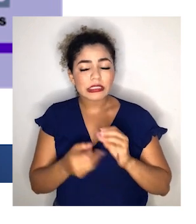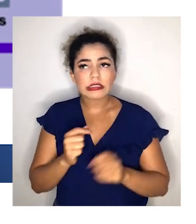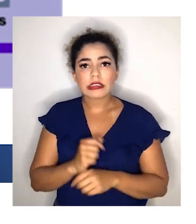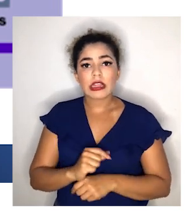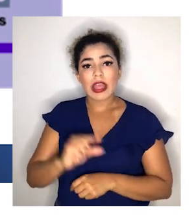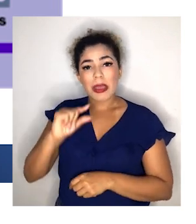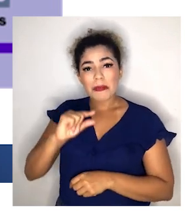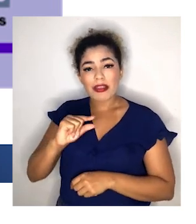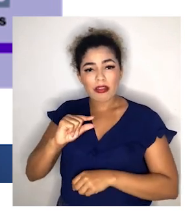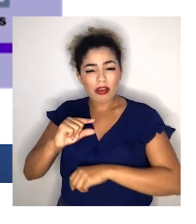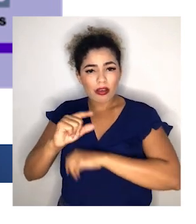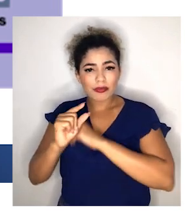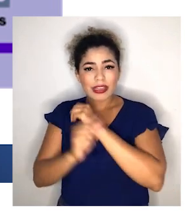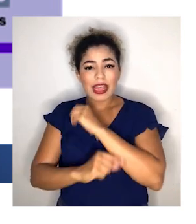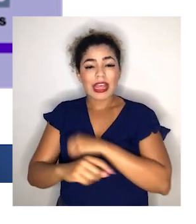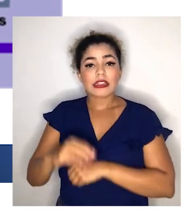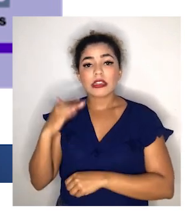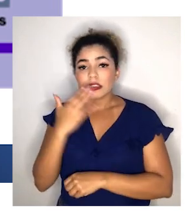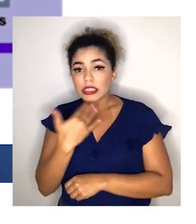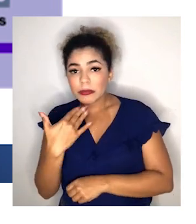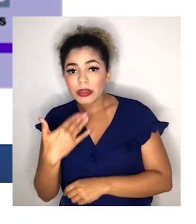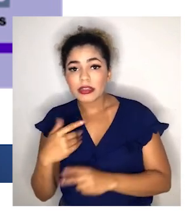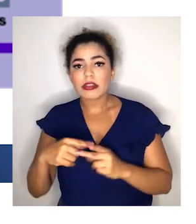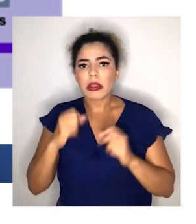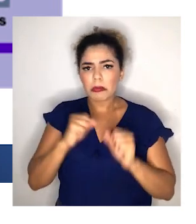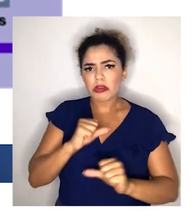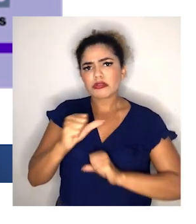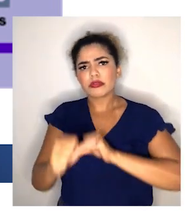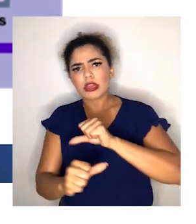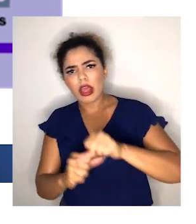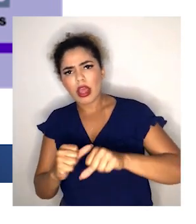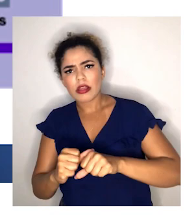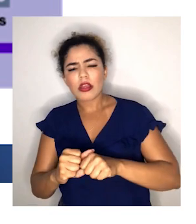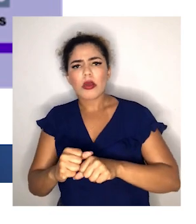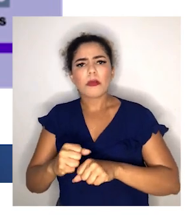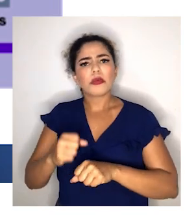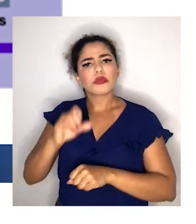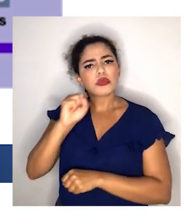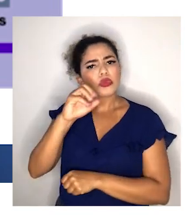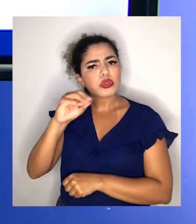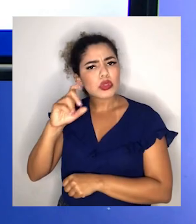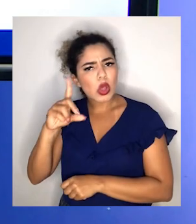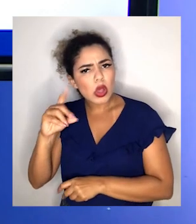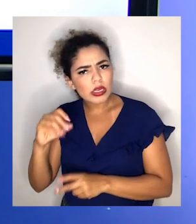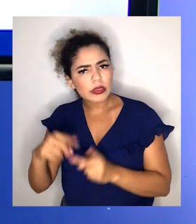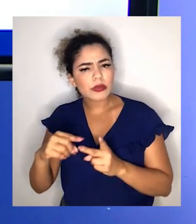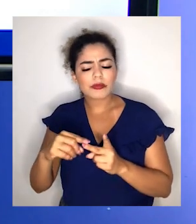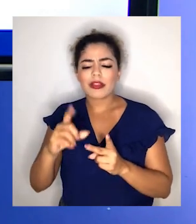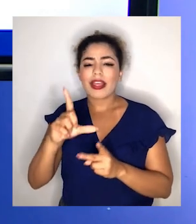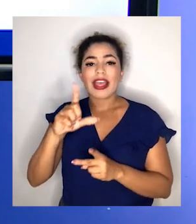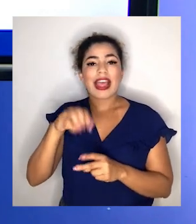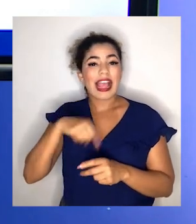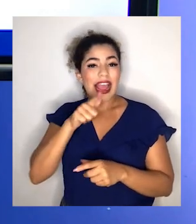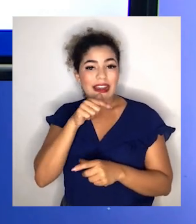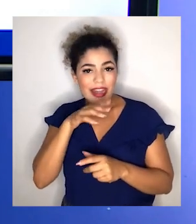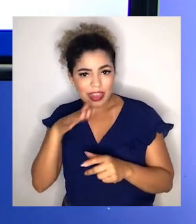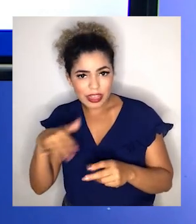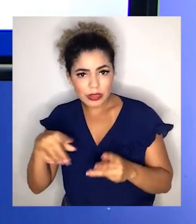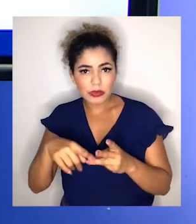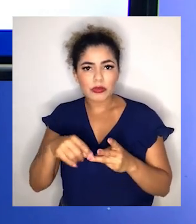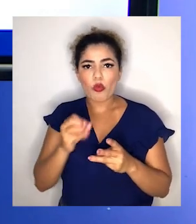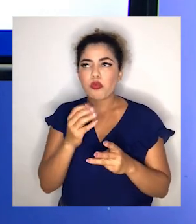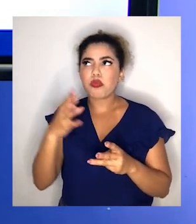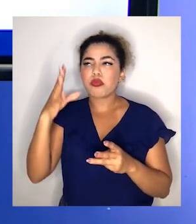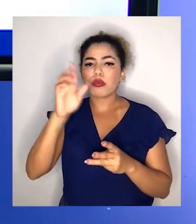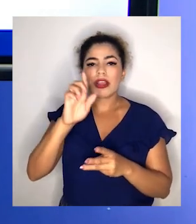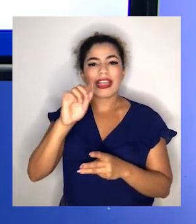atingindo uma menor temperatura já consegue passar do sólido para o líquido e também do líquido para o gasoso. Na